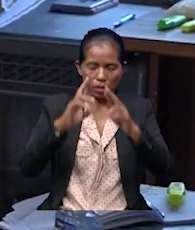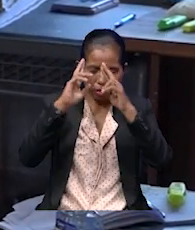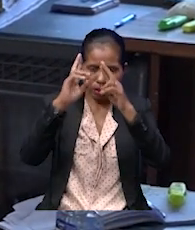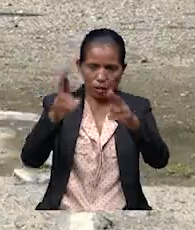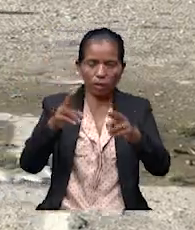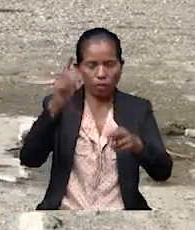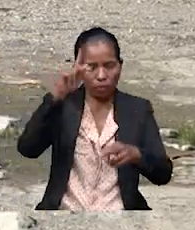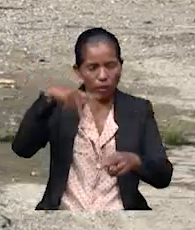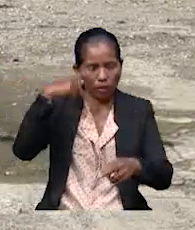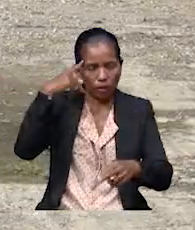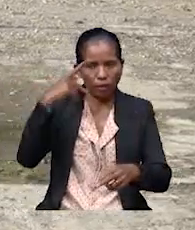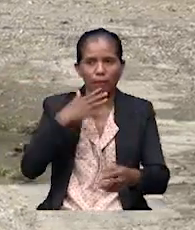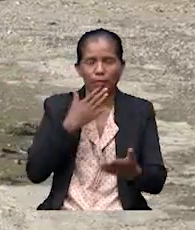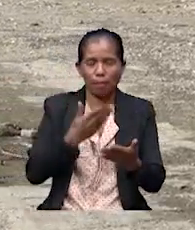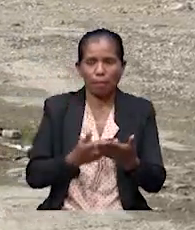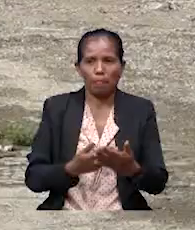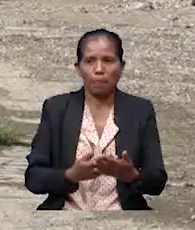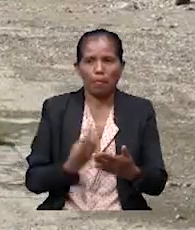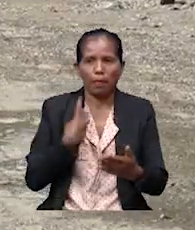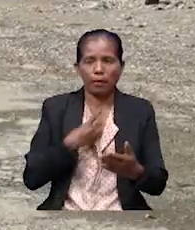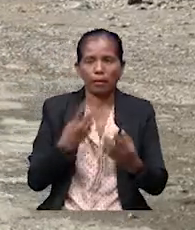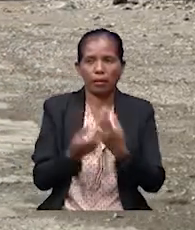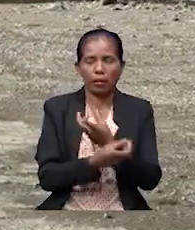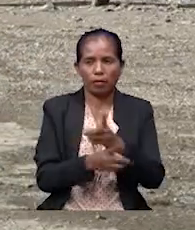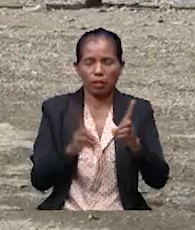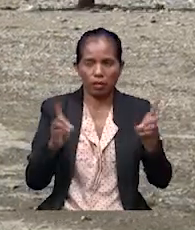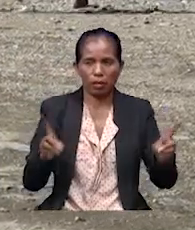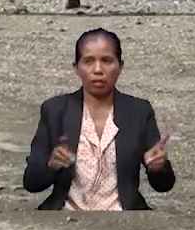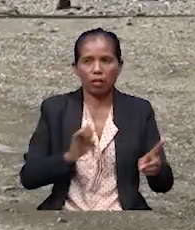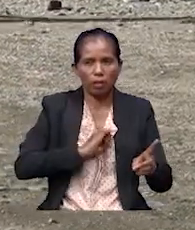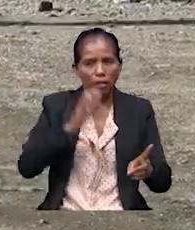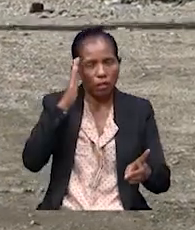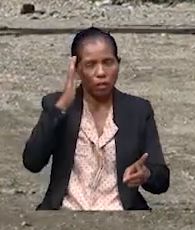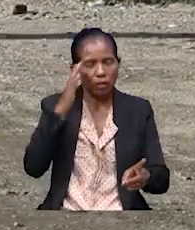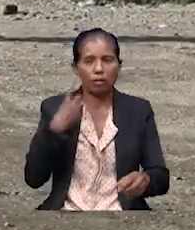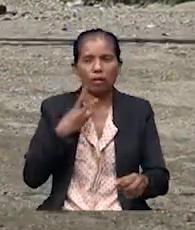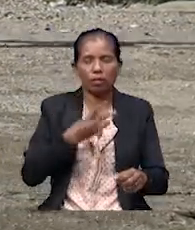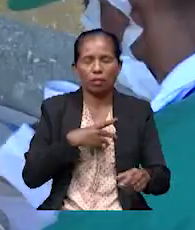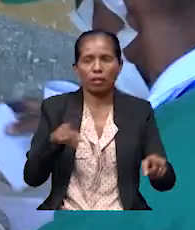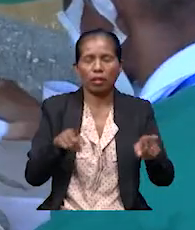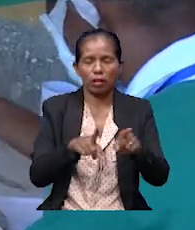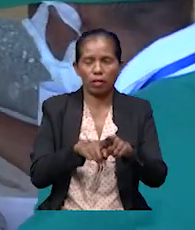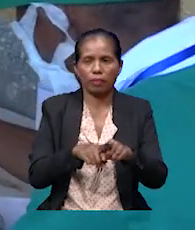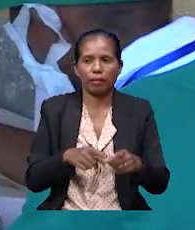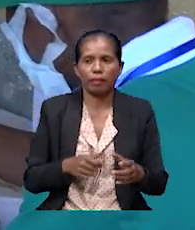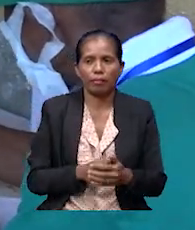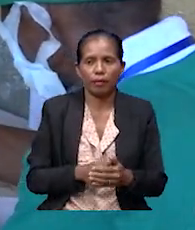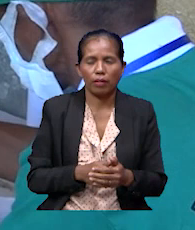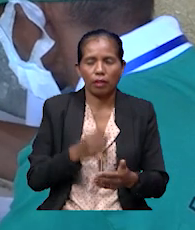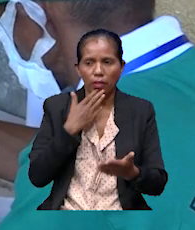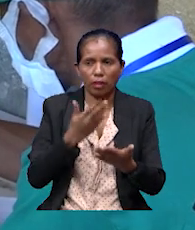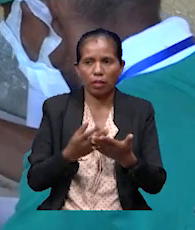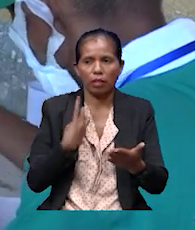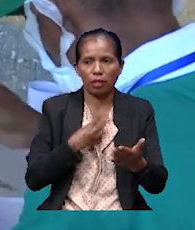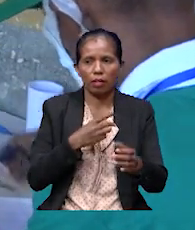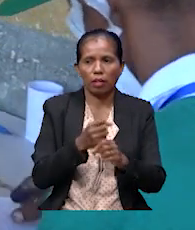politika, itani maturidade ihi itani demokrasia. Hanoi idane buat rumah nebe, hana esan progresu idane be ita